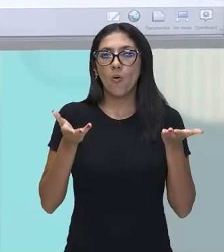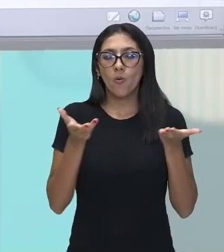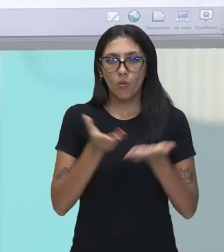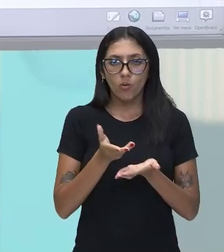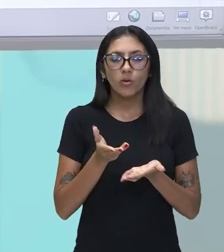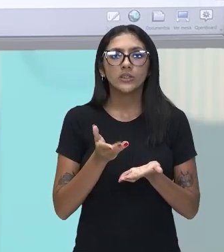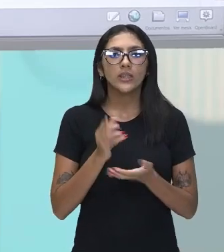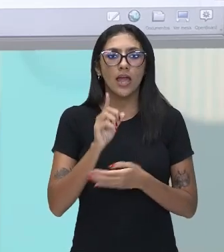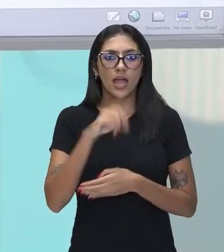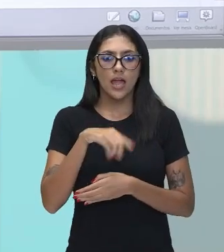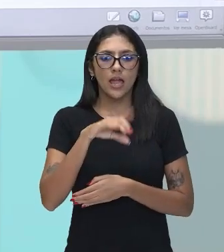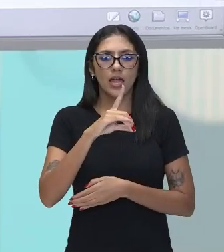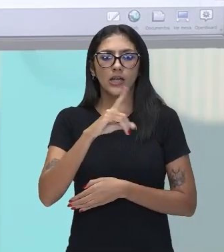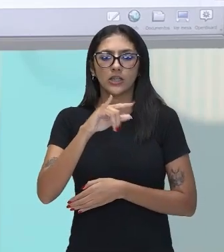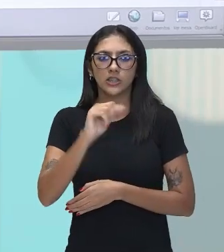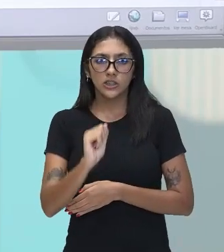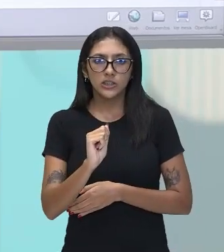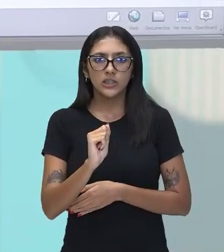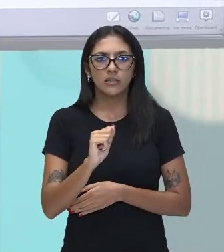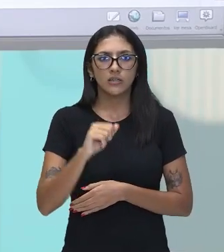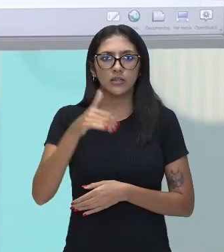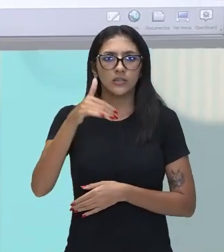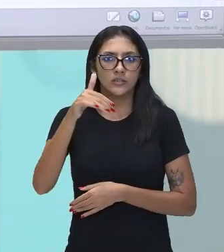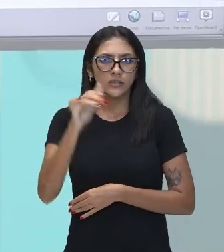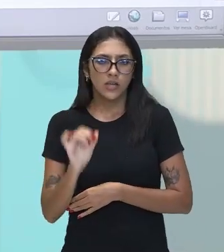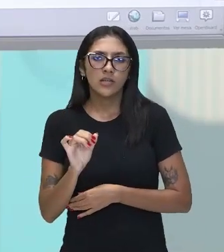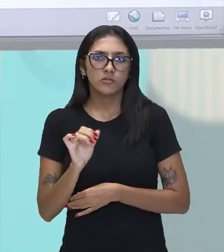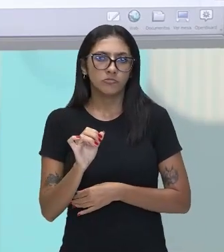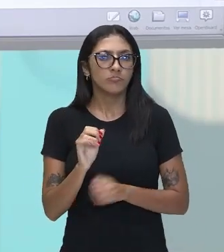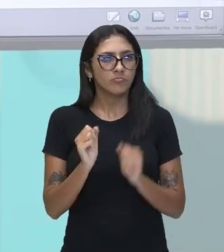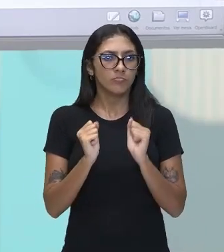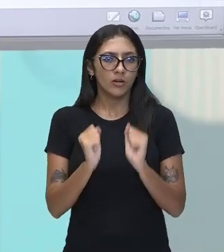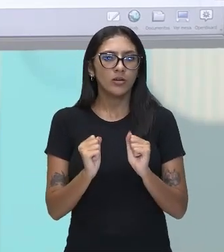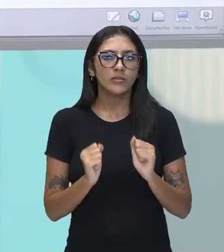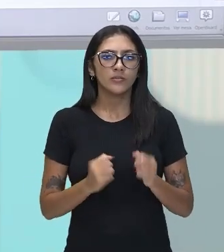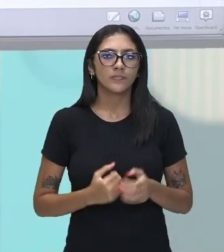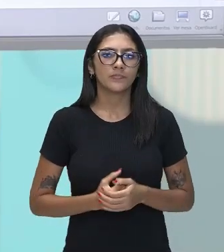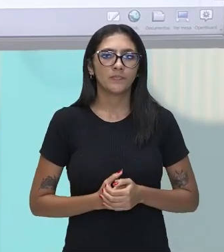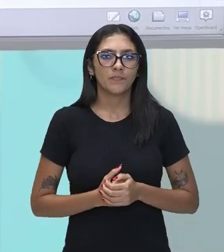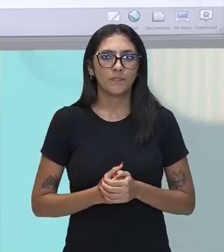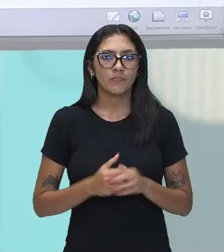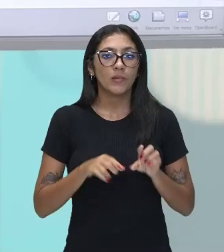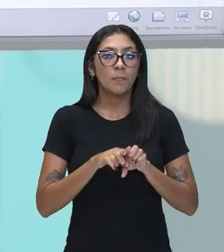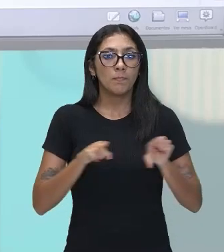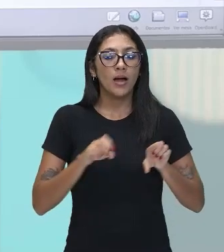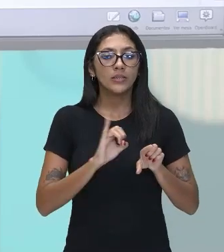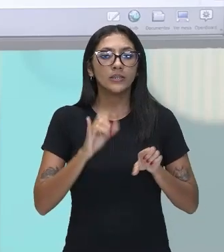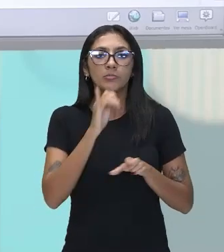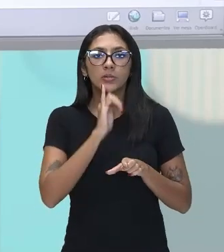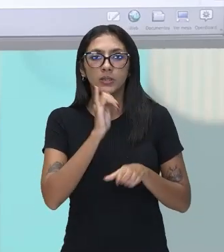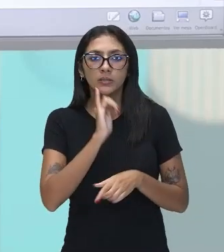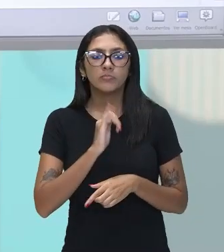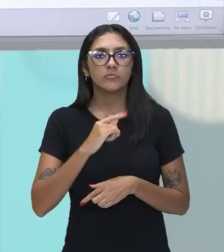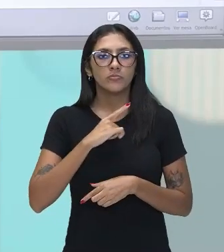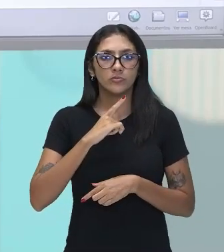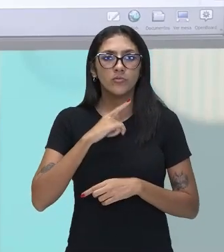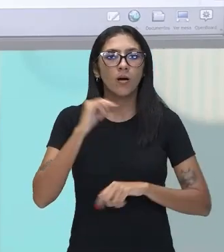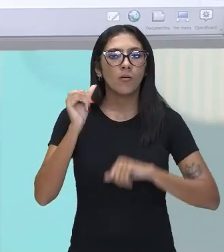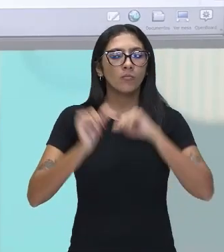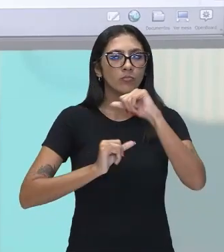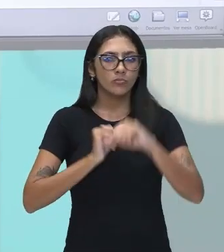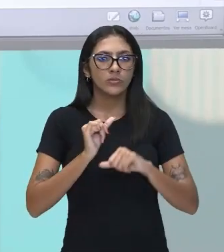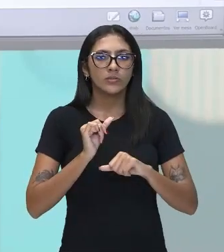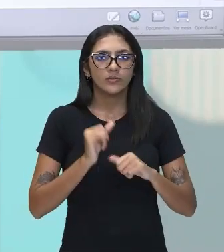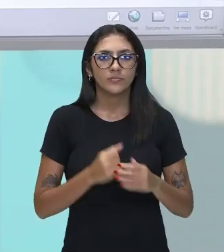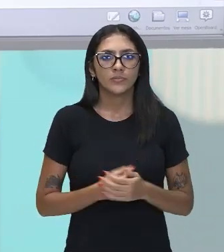dia 10. Você pode deixar, mas se tiver a expressão, a palavra dia. Se você não expressar